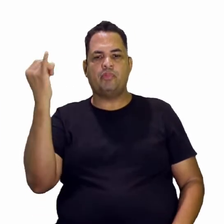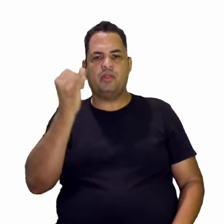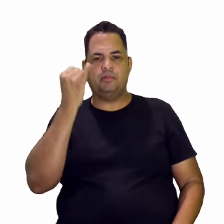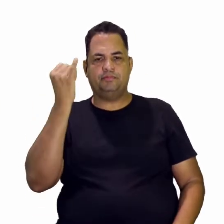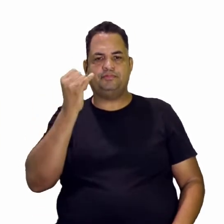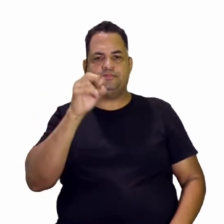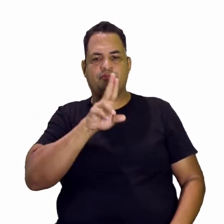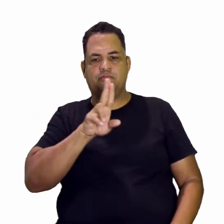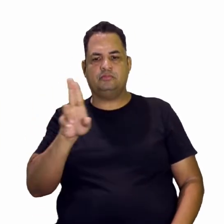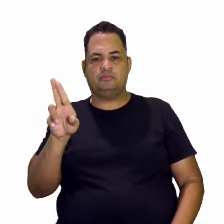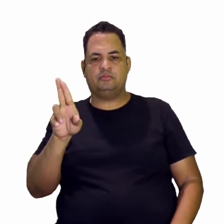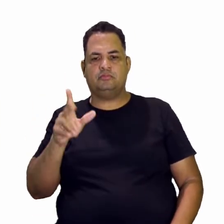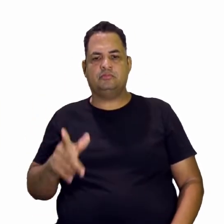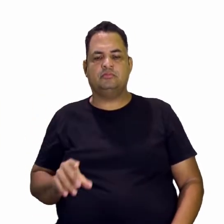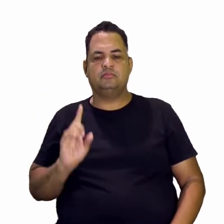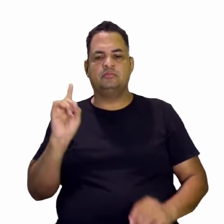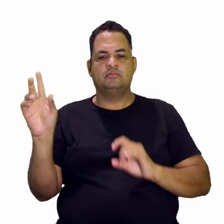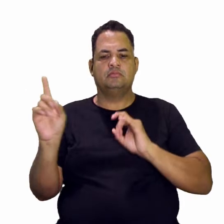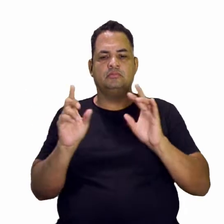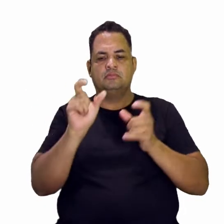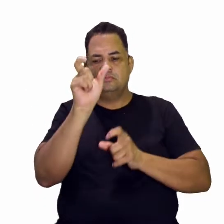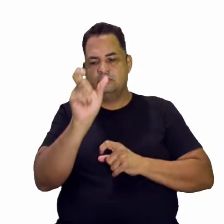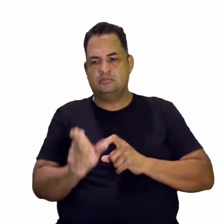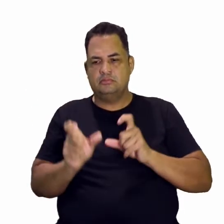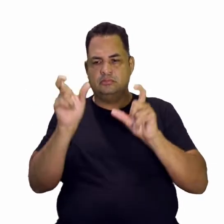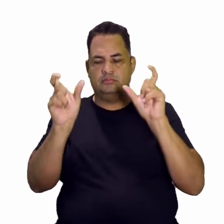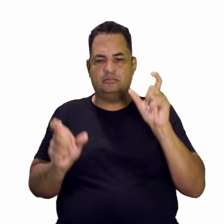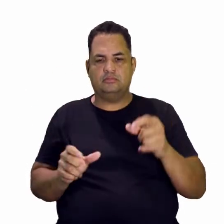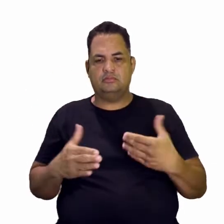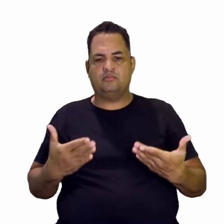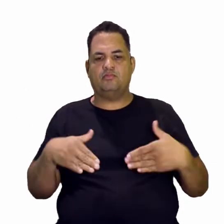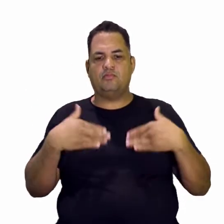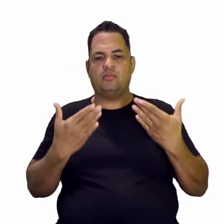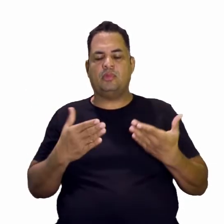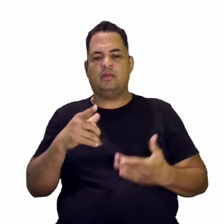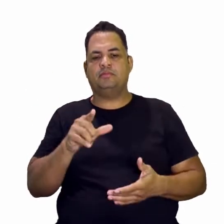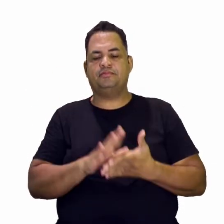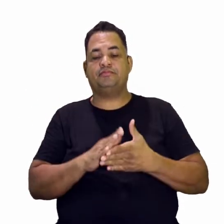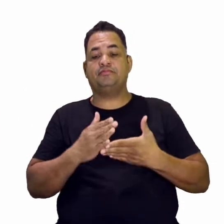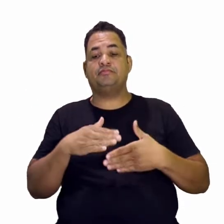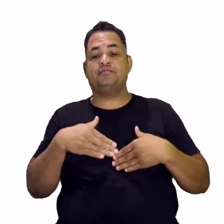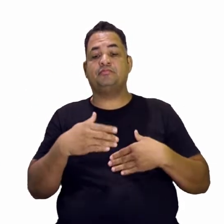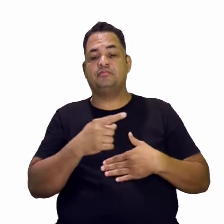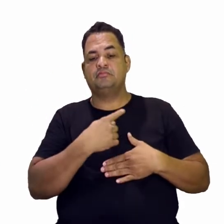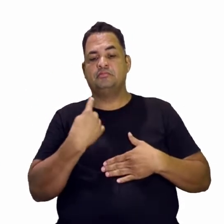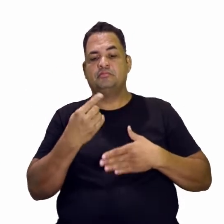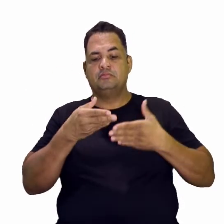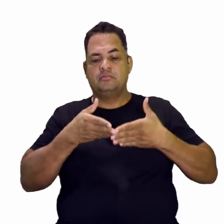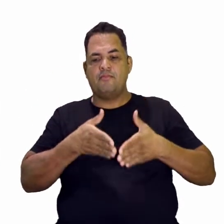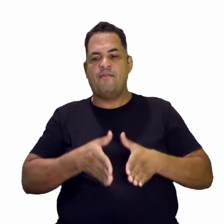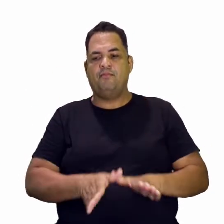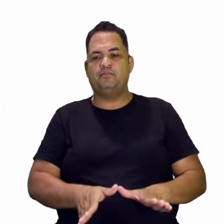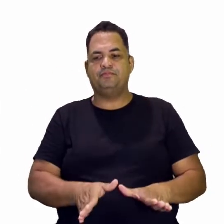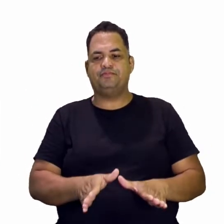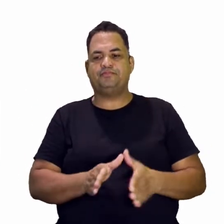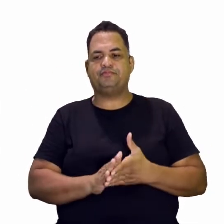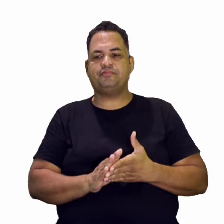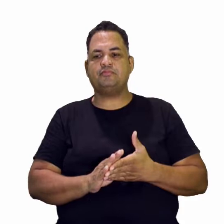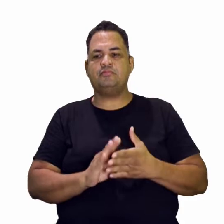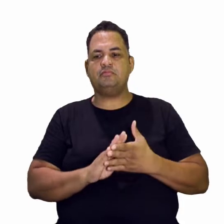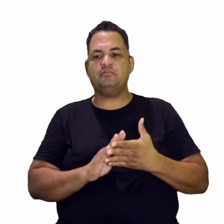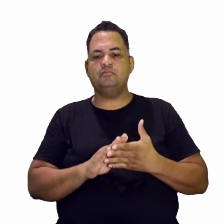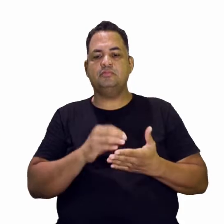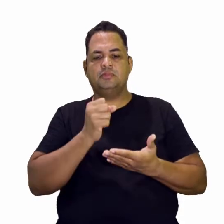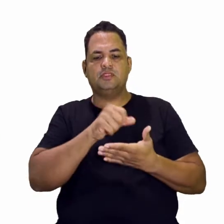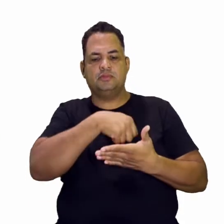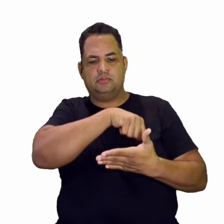importantíssima, porque ela vai dar o nome aos indivíduos. Quando nós nascemos, nós não somos